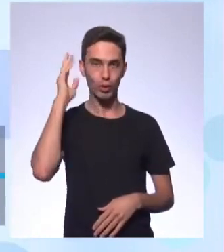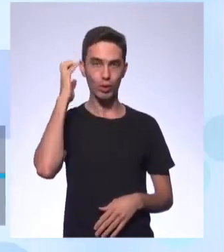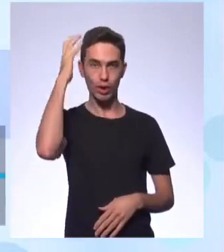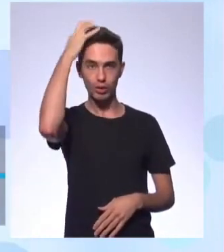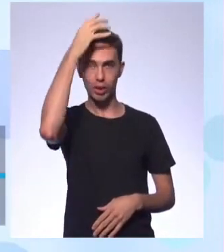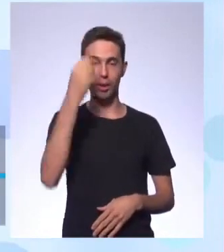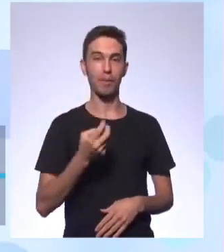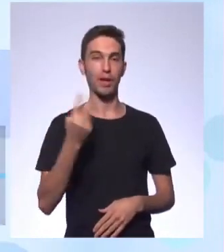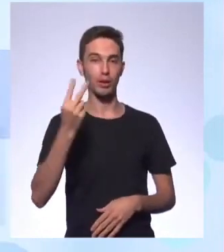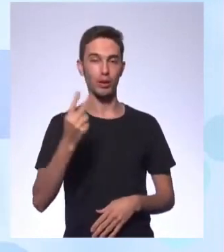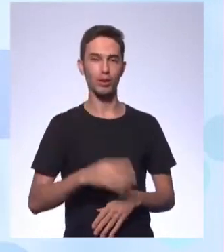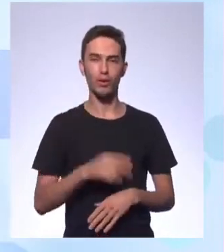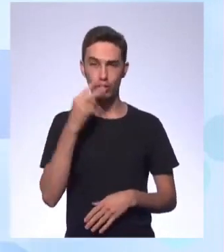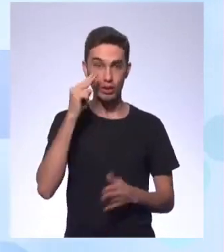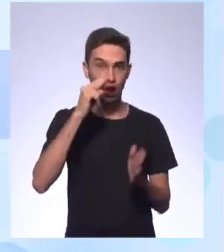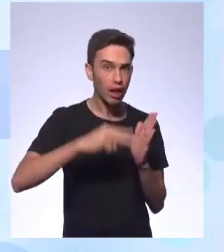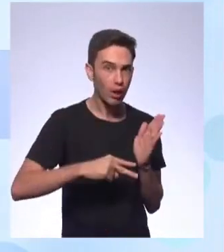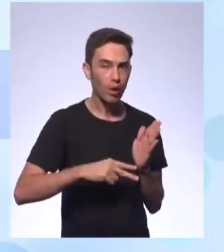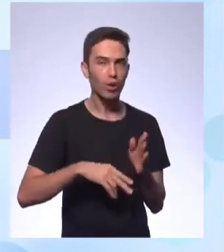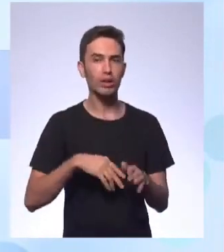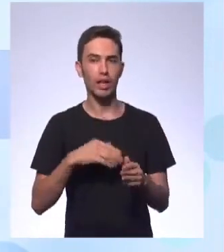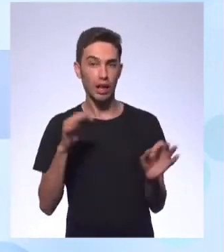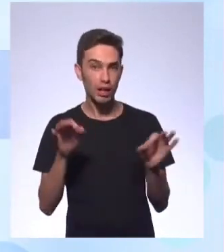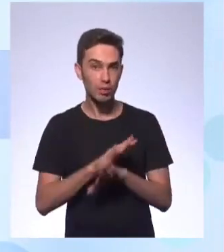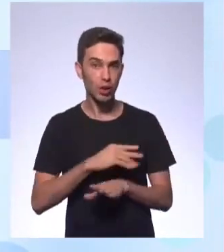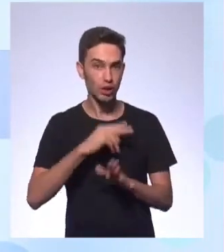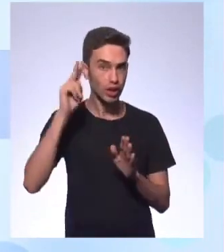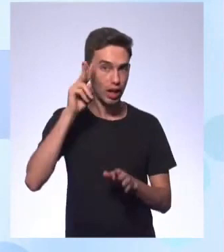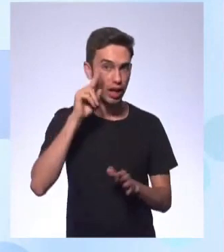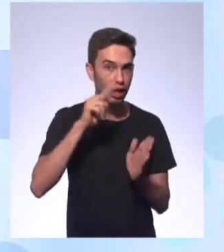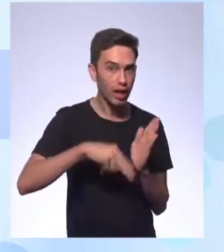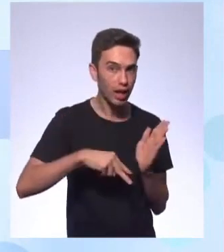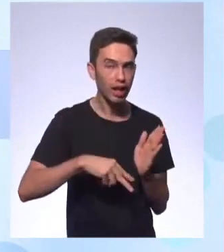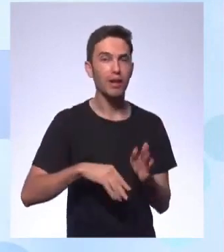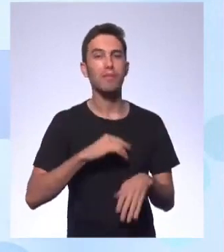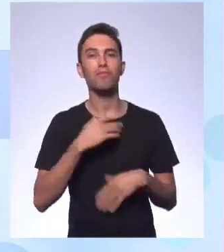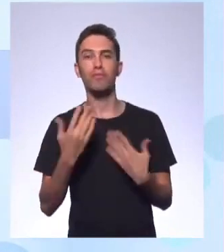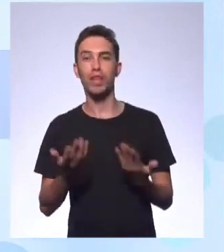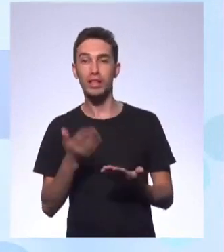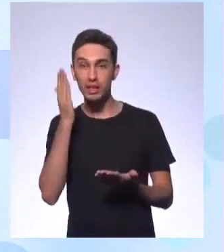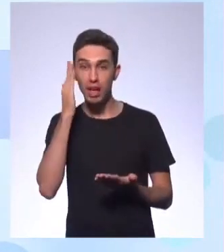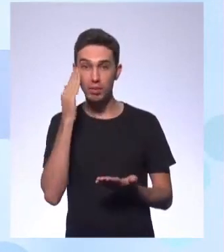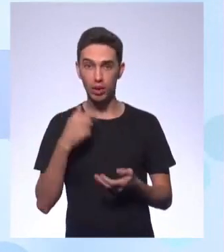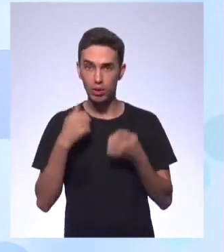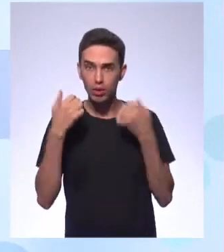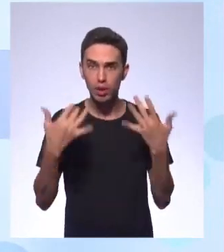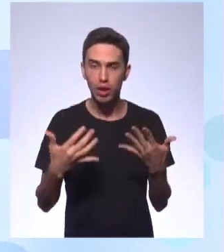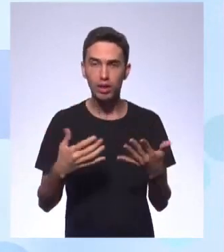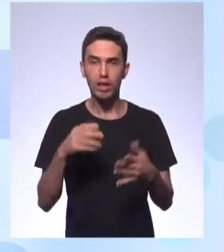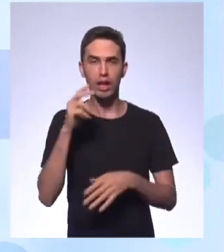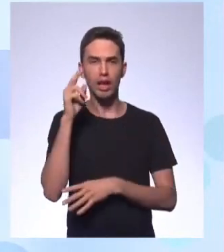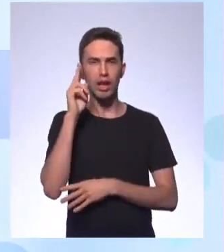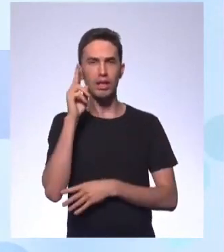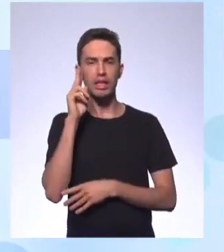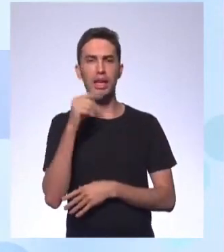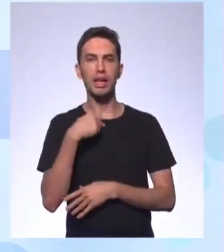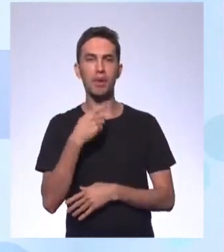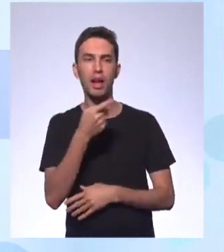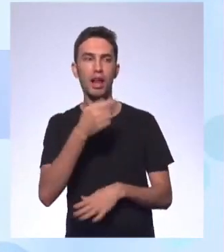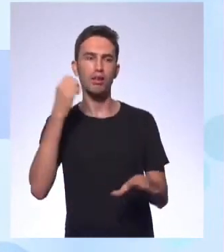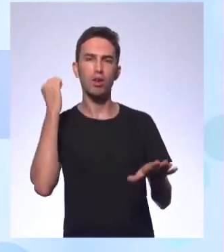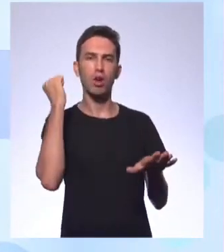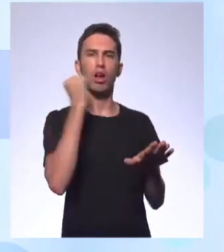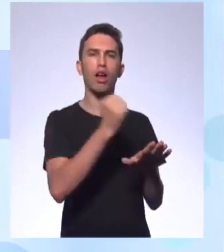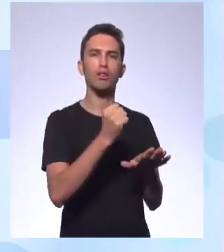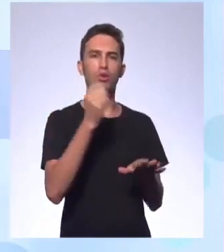parte 2. Você leu o texto? Você terminou de ler a história? Sabe do que eu estou falando? Sabe quem foi que o Cazuza